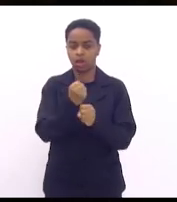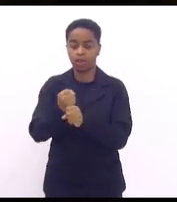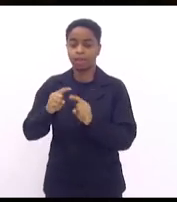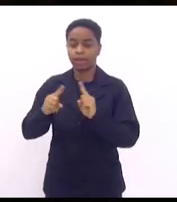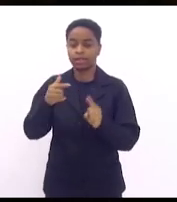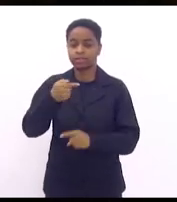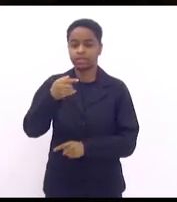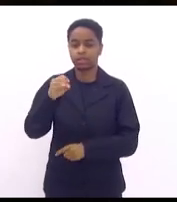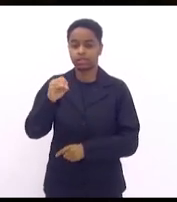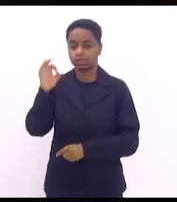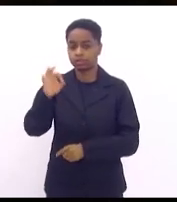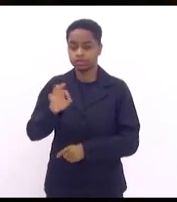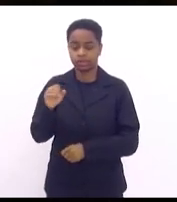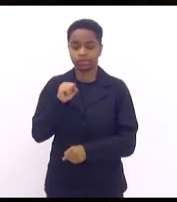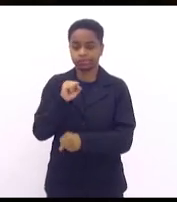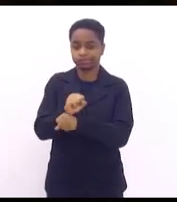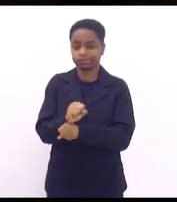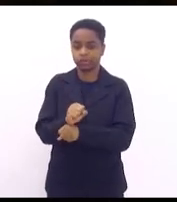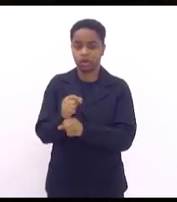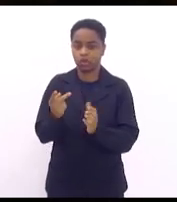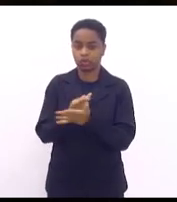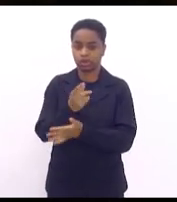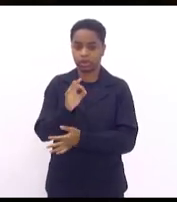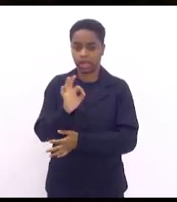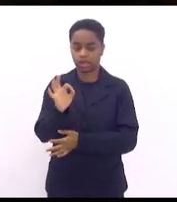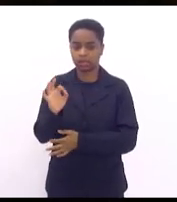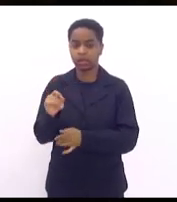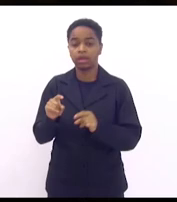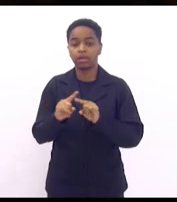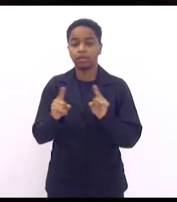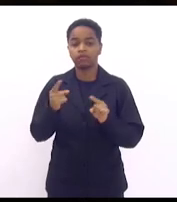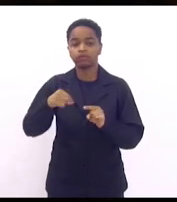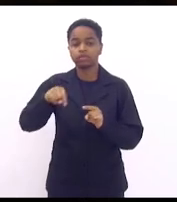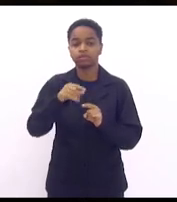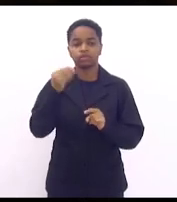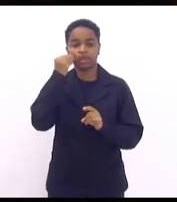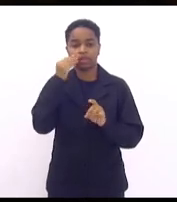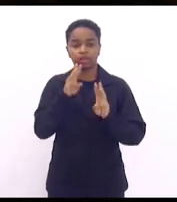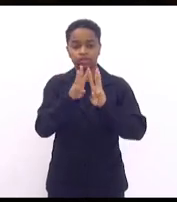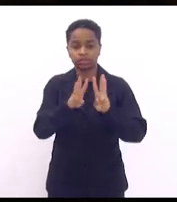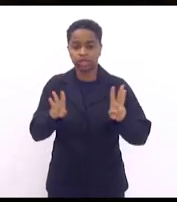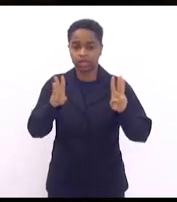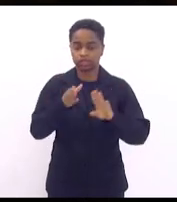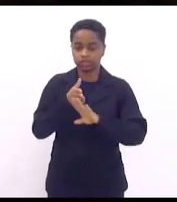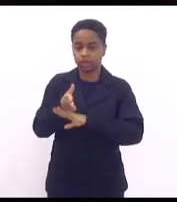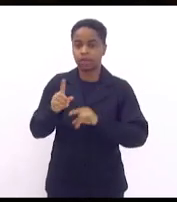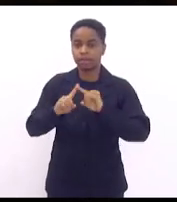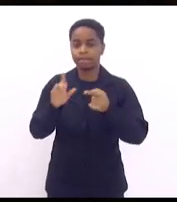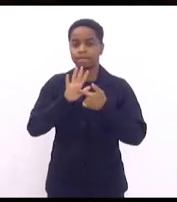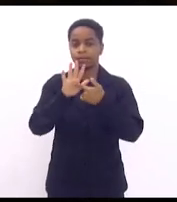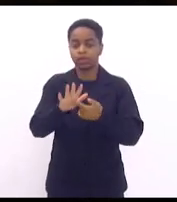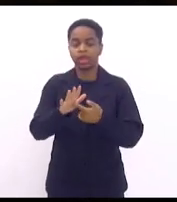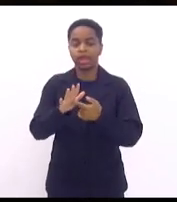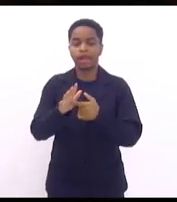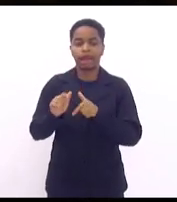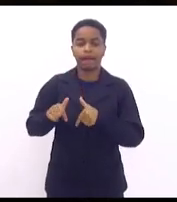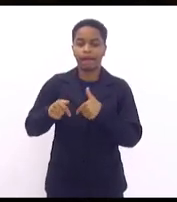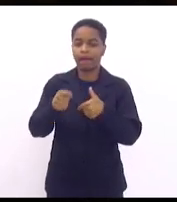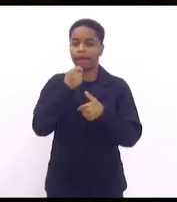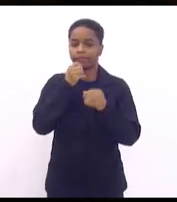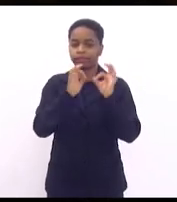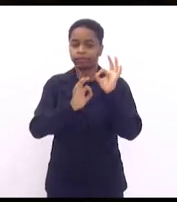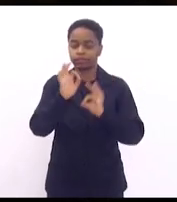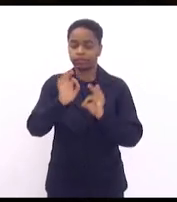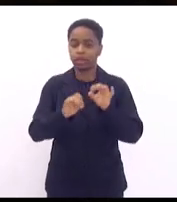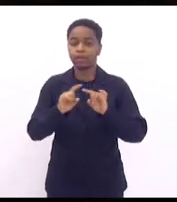Você entra no site do Pacto RJ, eles dizem que está em execução. E quando a gente faz fiscalizações enquanto parlamentares,